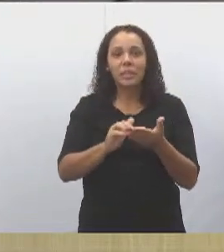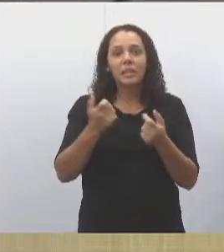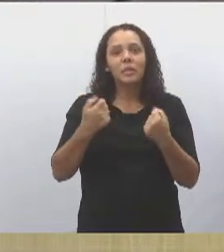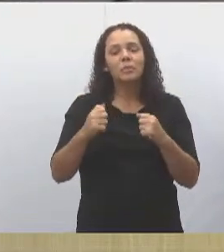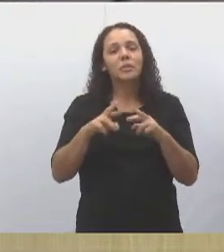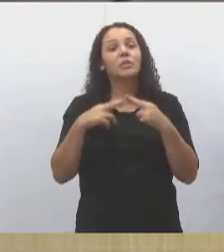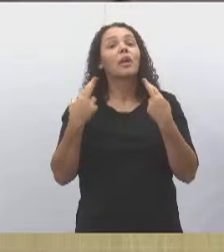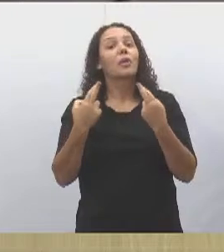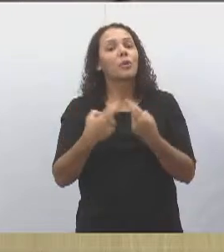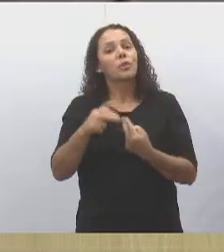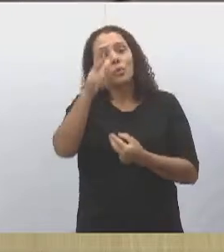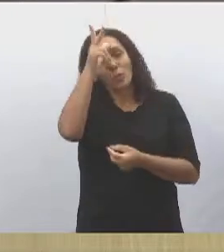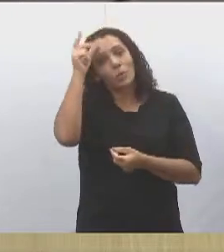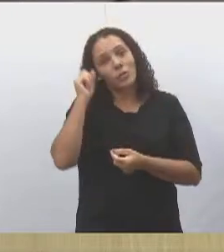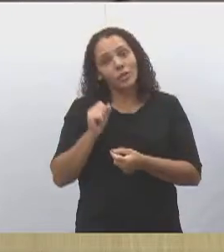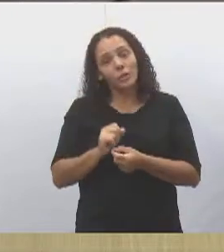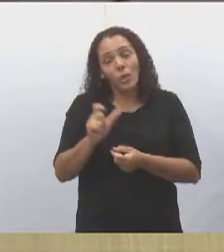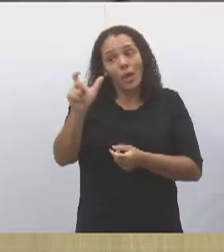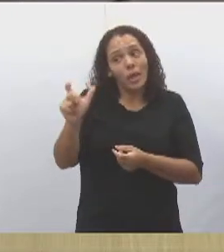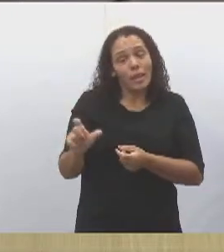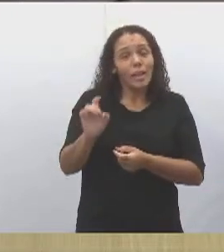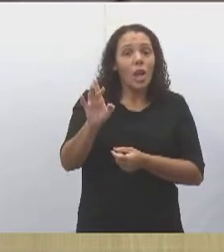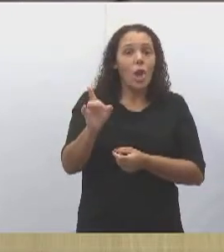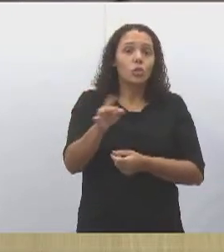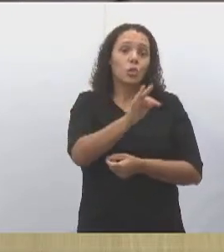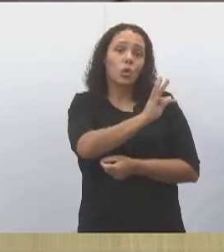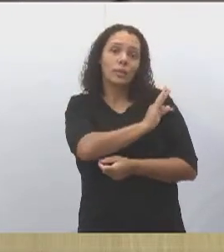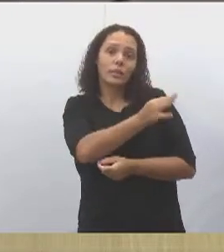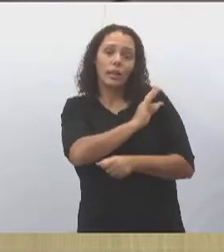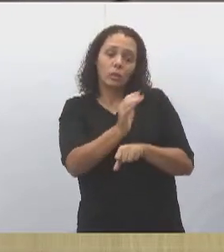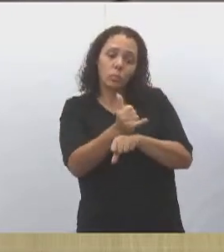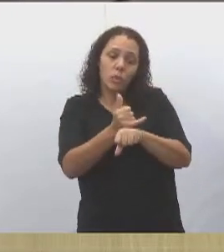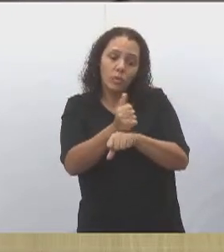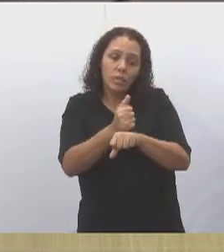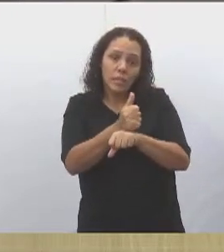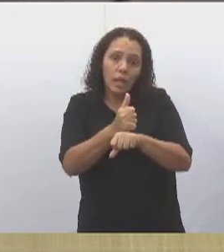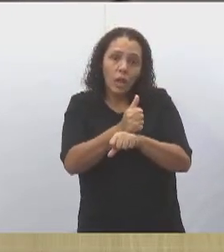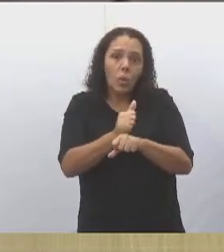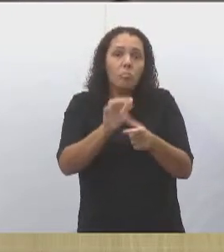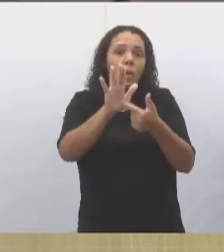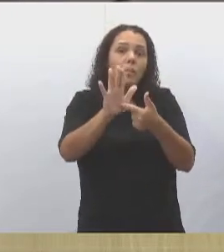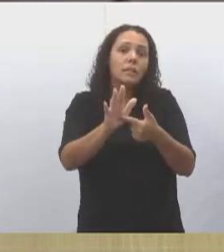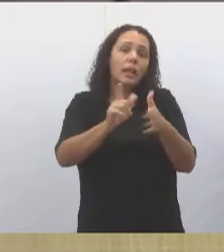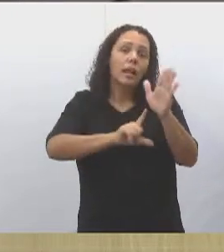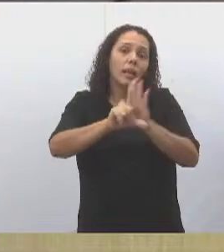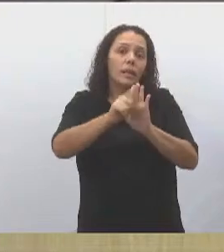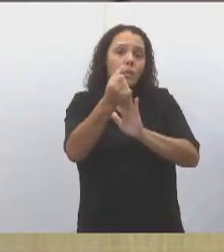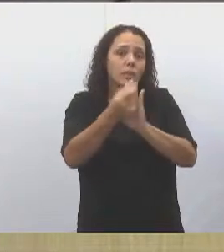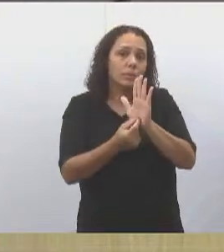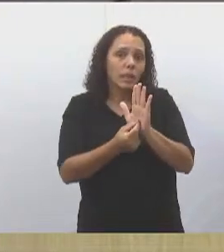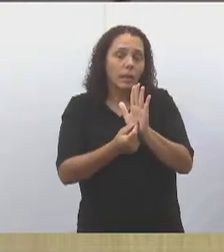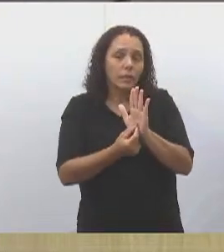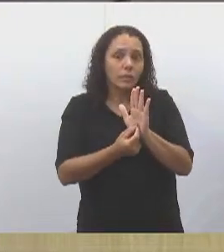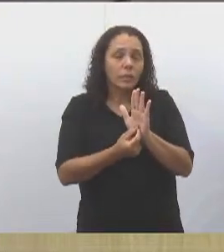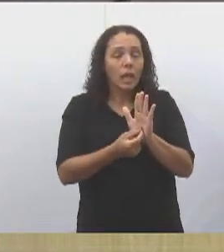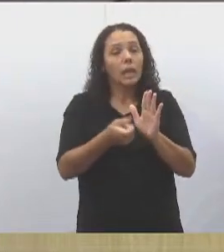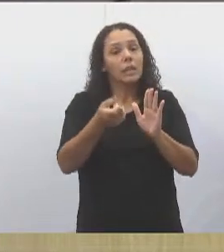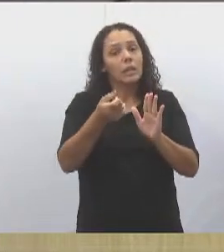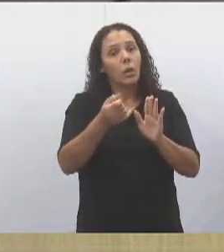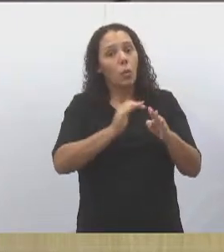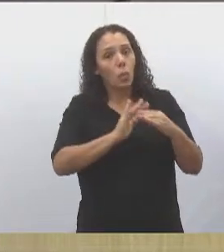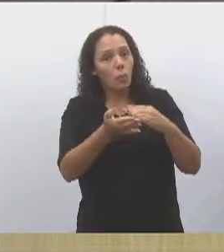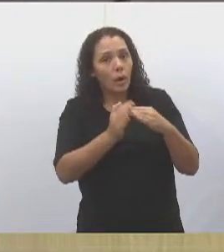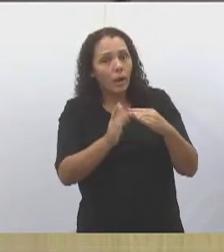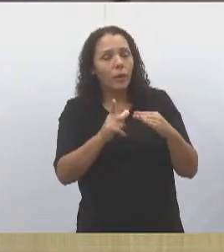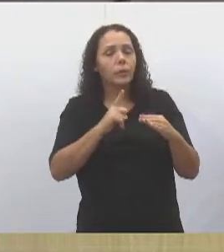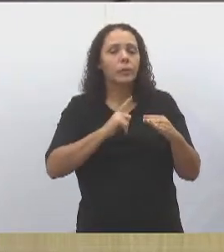discutir. Ele é o técnico, ele está apresentando aqui a lei orçamentária. Nós estamos aqui hoje para ouvir. O Sérgio Veranejal tem uma reivindicação, né, de incluir